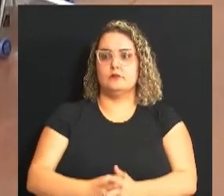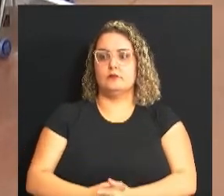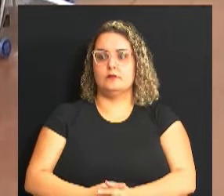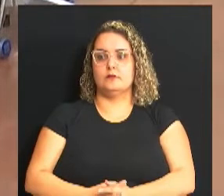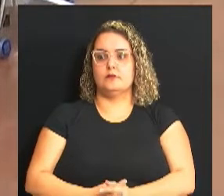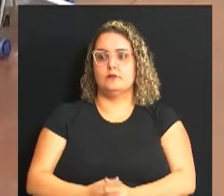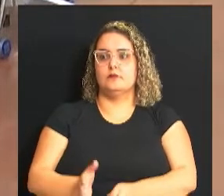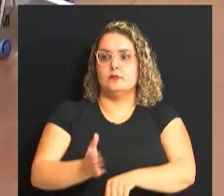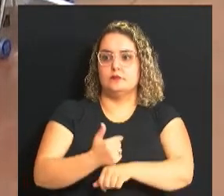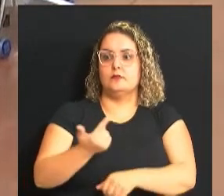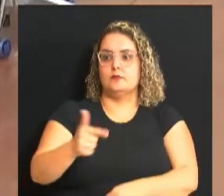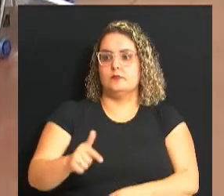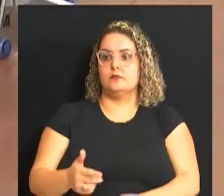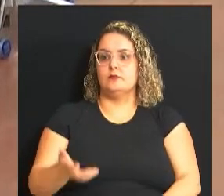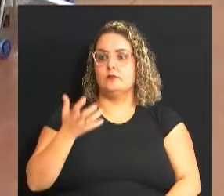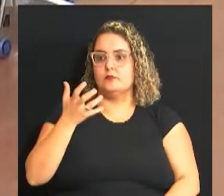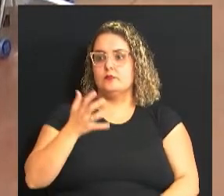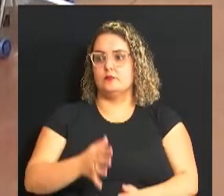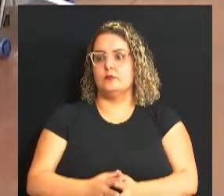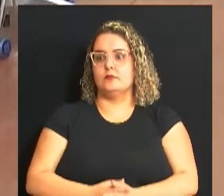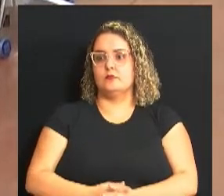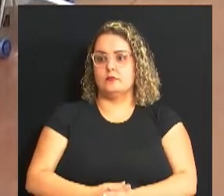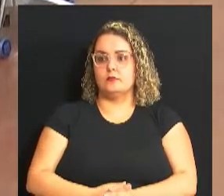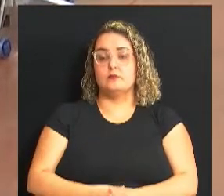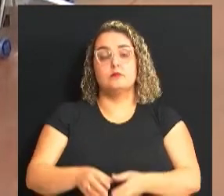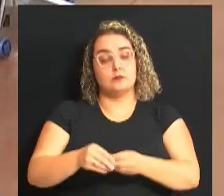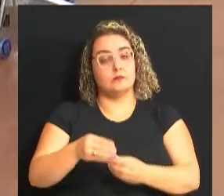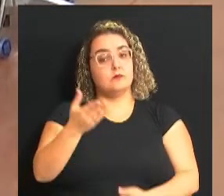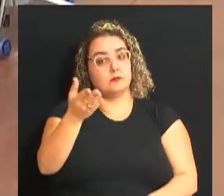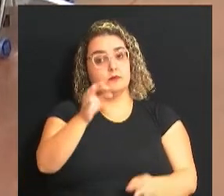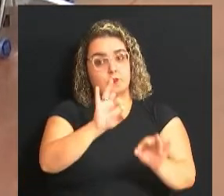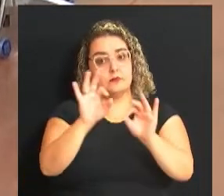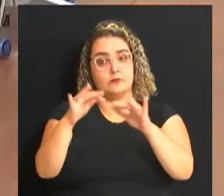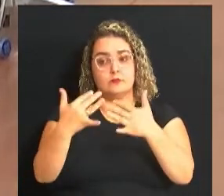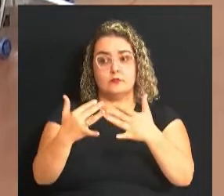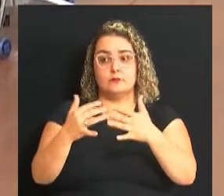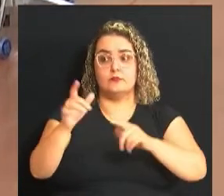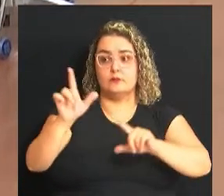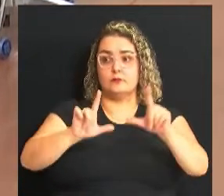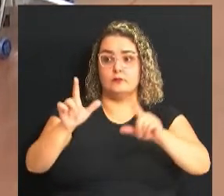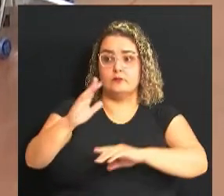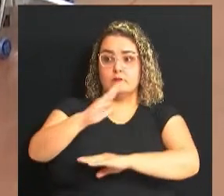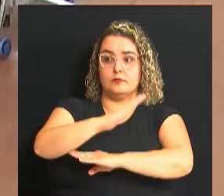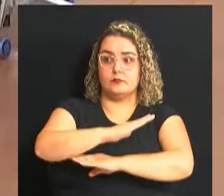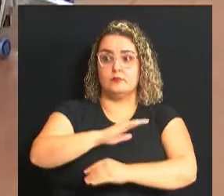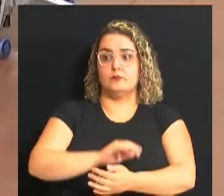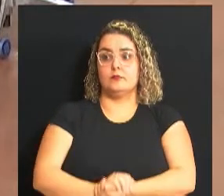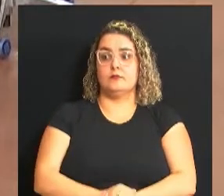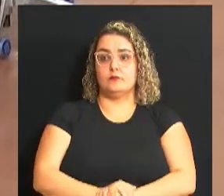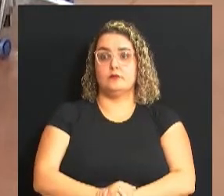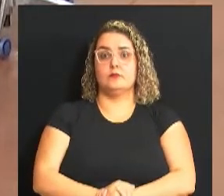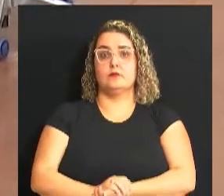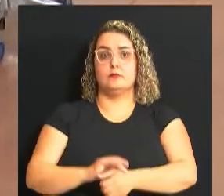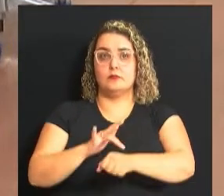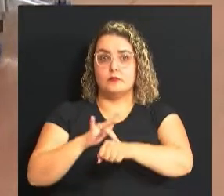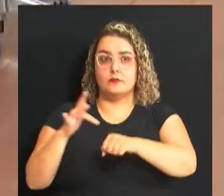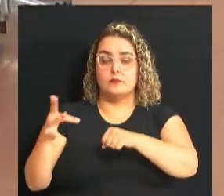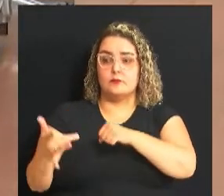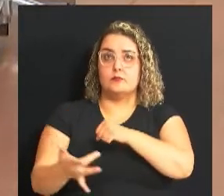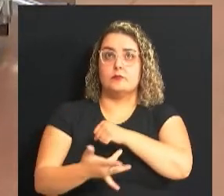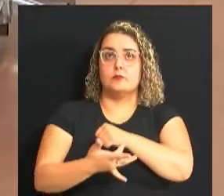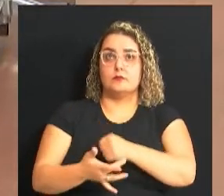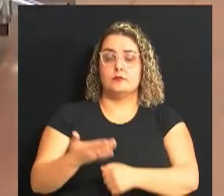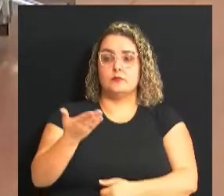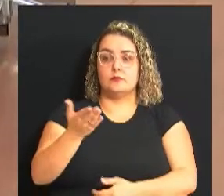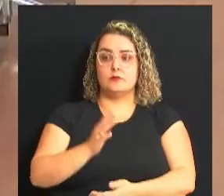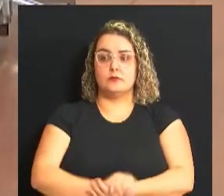dar continuidade, eu gostaria de cumprimentar você que nos acompanha através da TV Câmara ou pelas redes sociais, e você